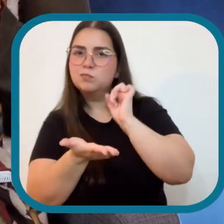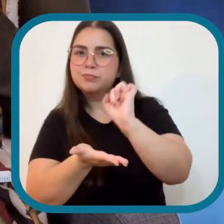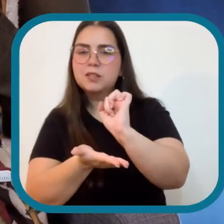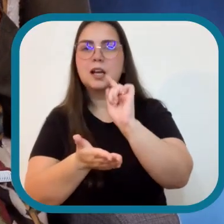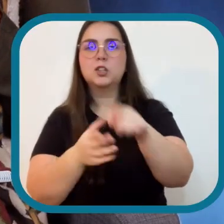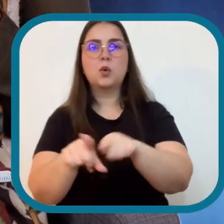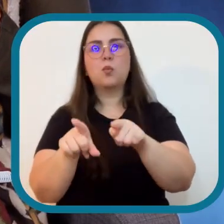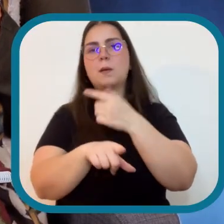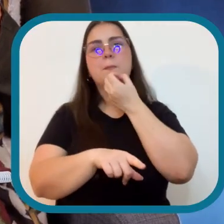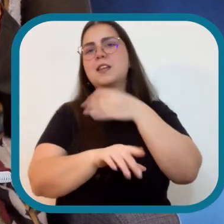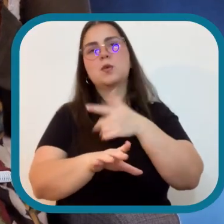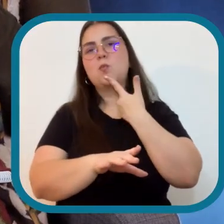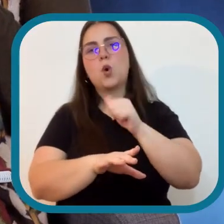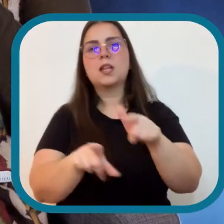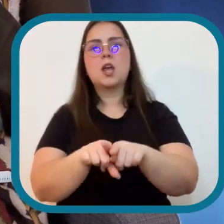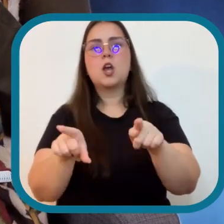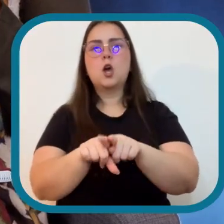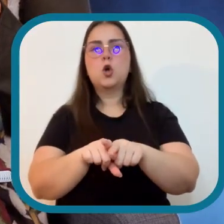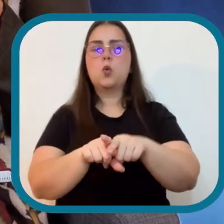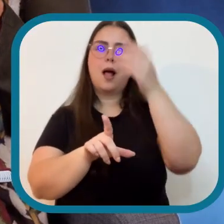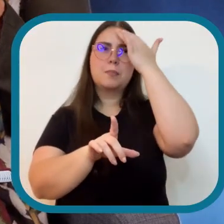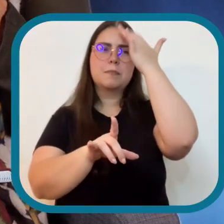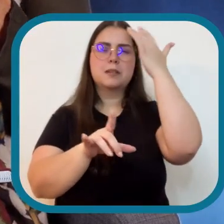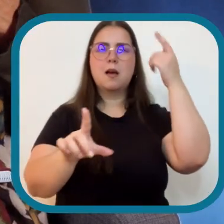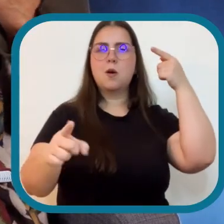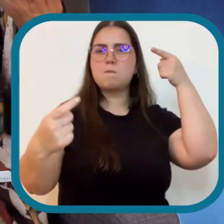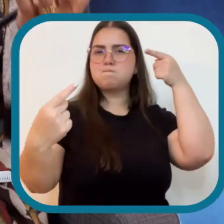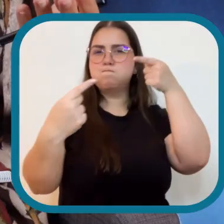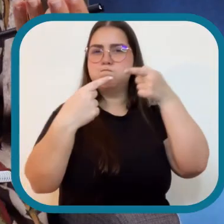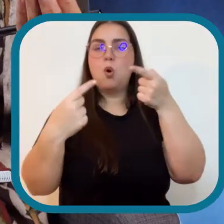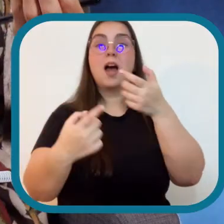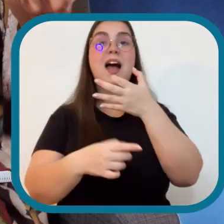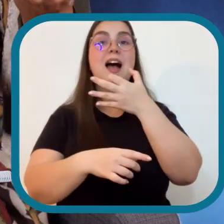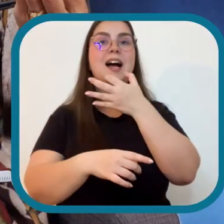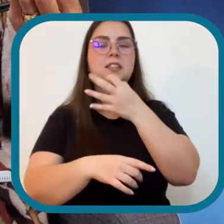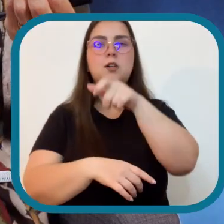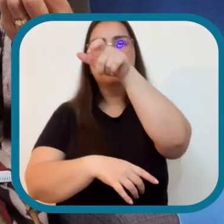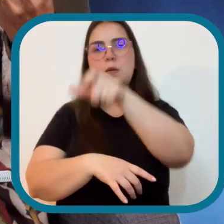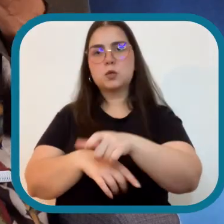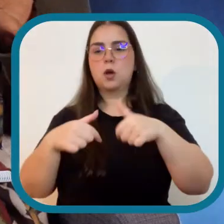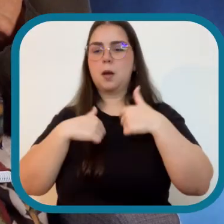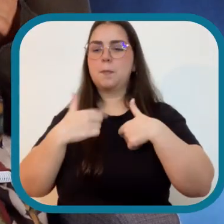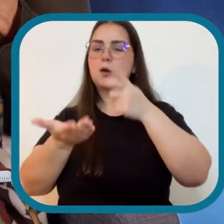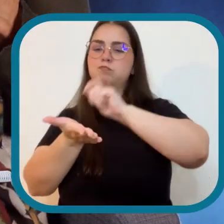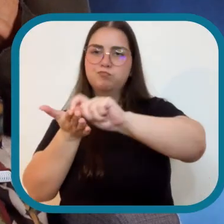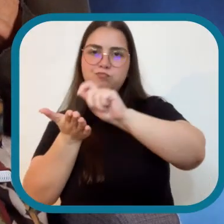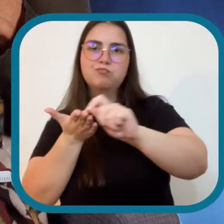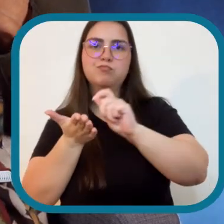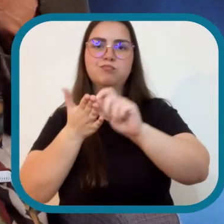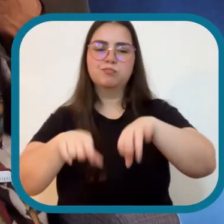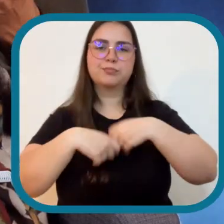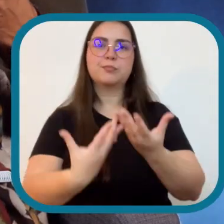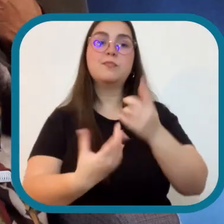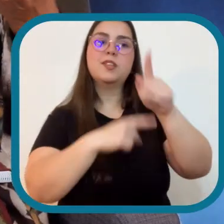de consciências. E só pode haver um encontro de consciências se houver um autor que genuinamente escreveu e um leitor